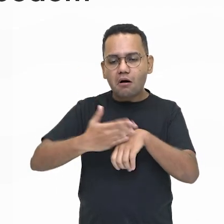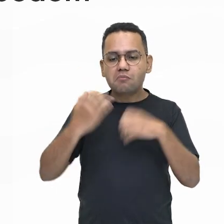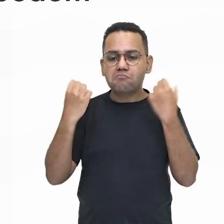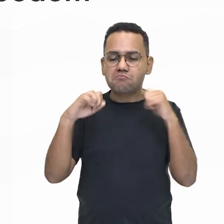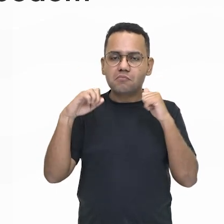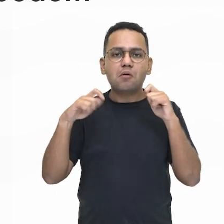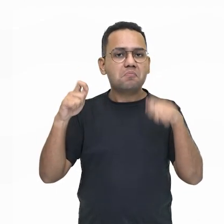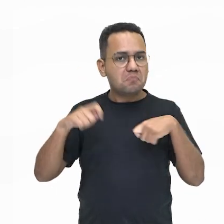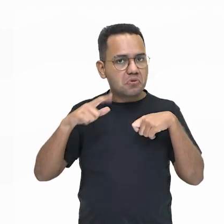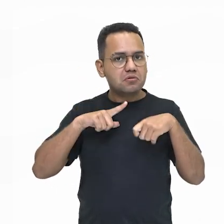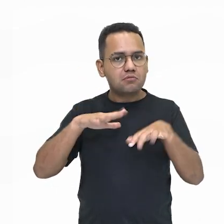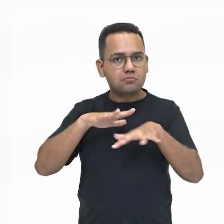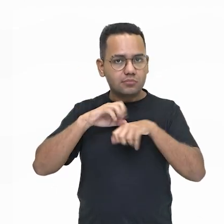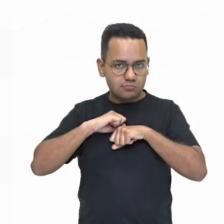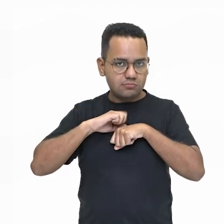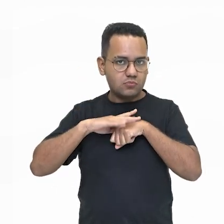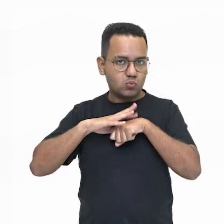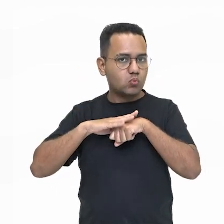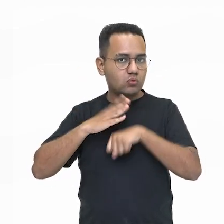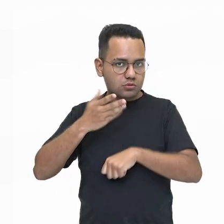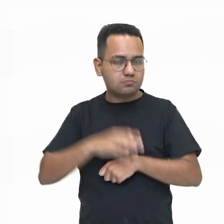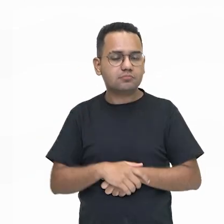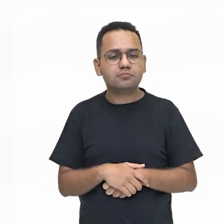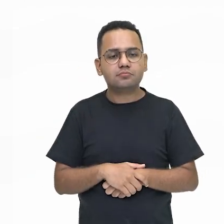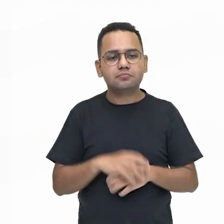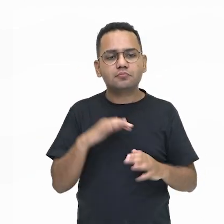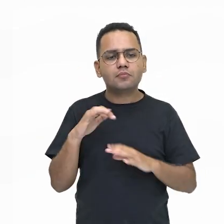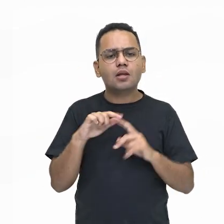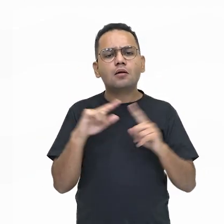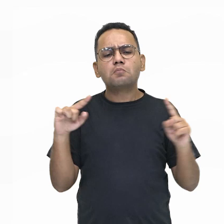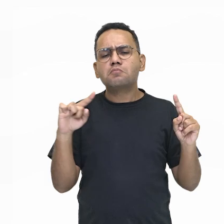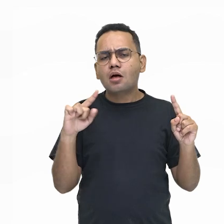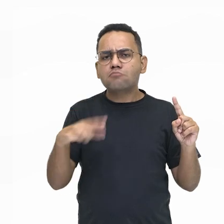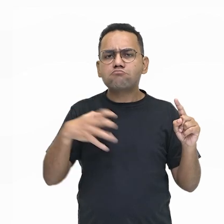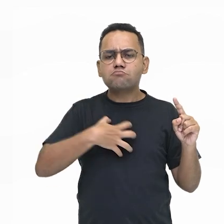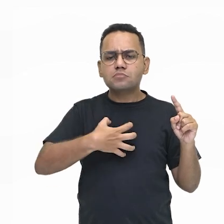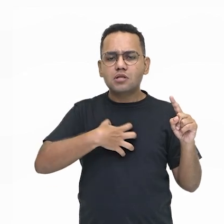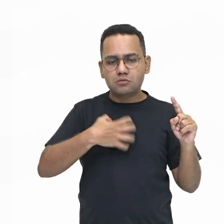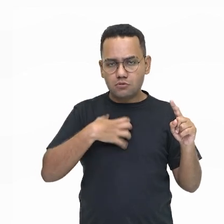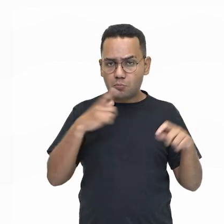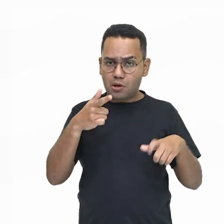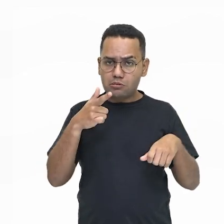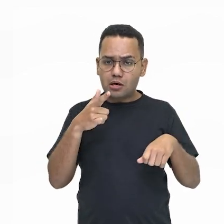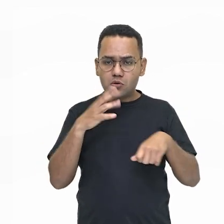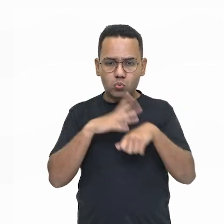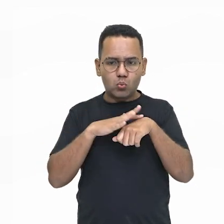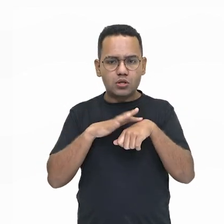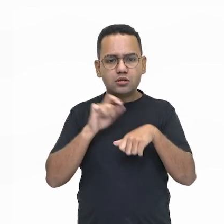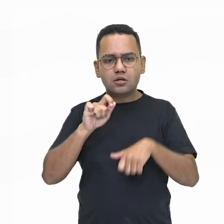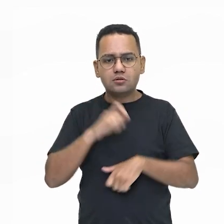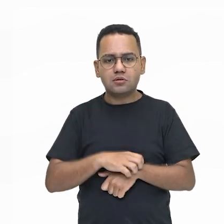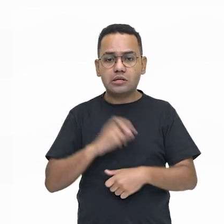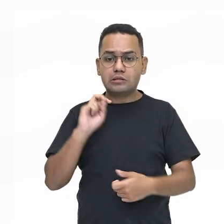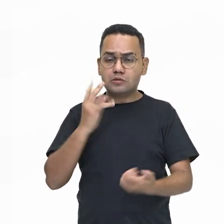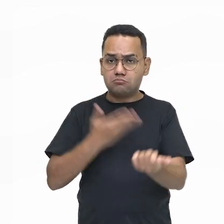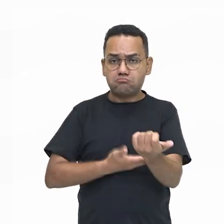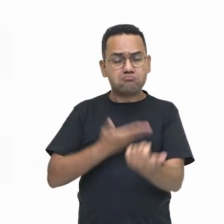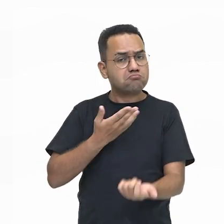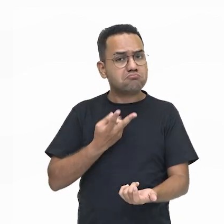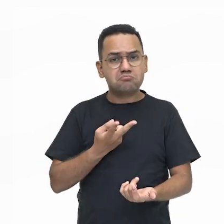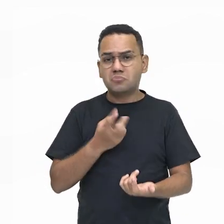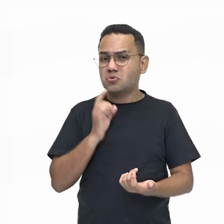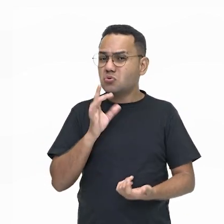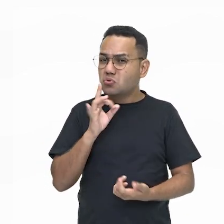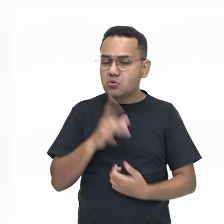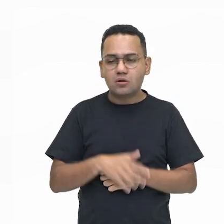hipertensão arterial. Os sintomas da hipertensão costumam aparecer somente quando a pressão sobe muito, podendo